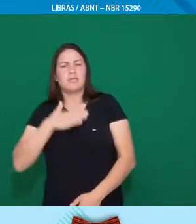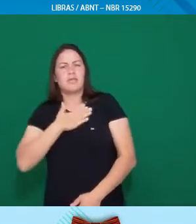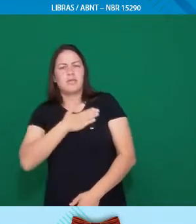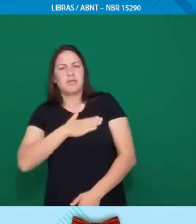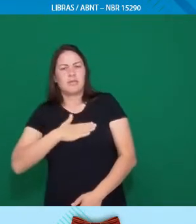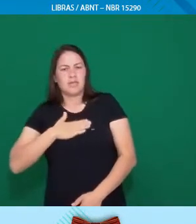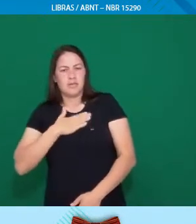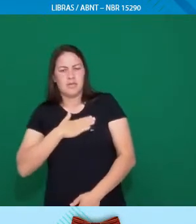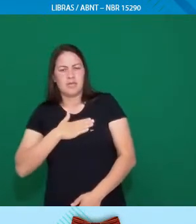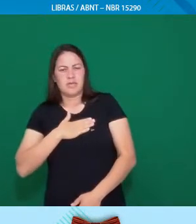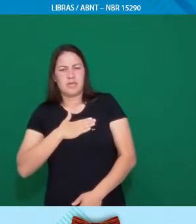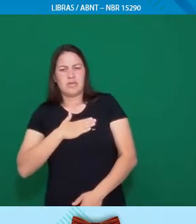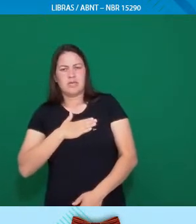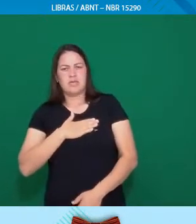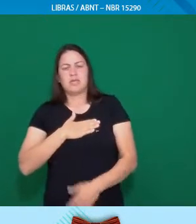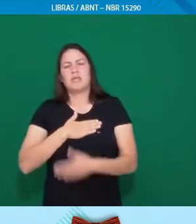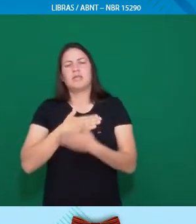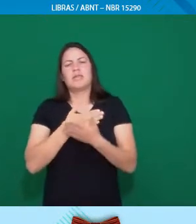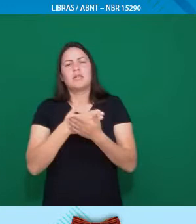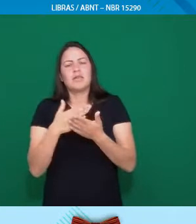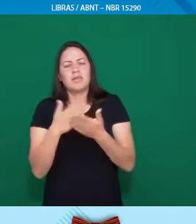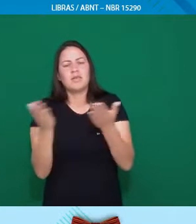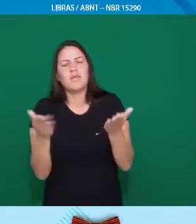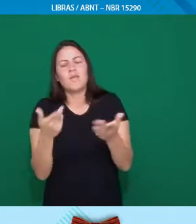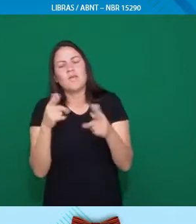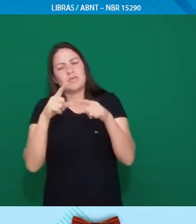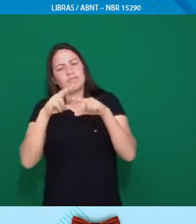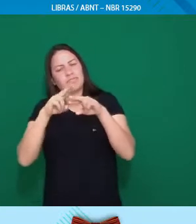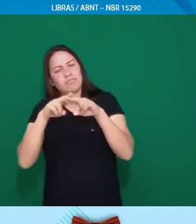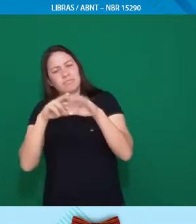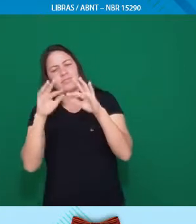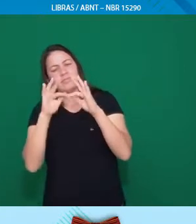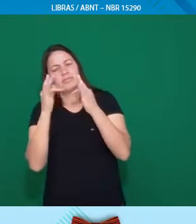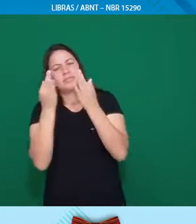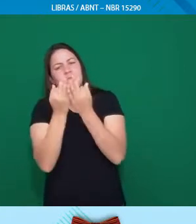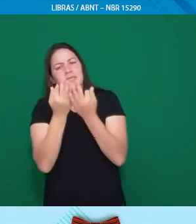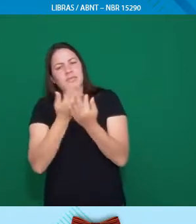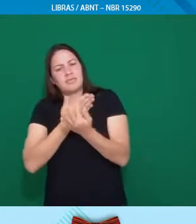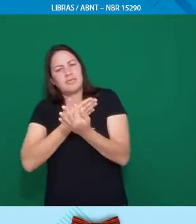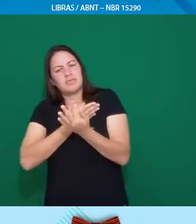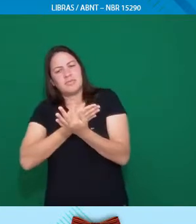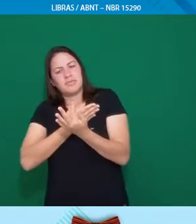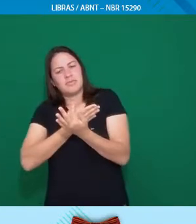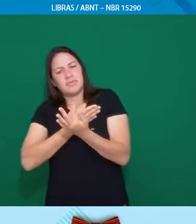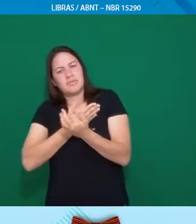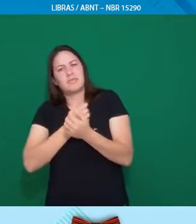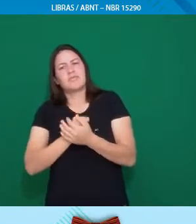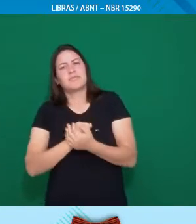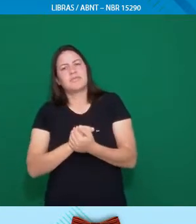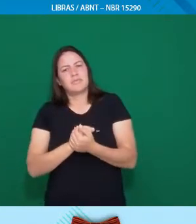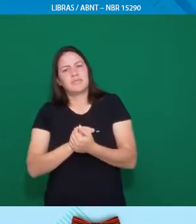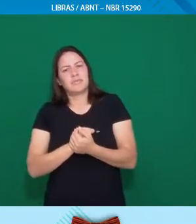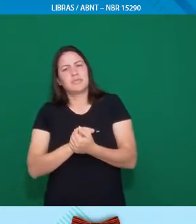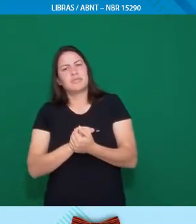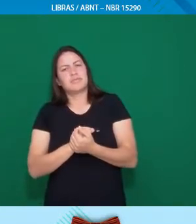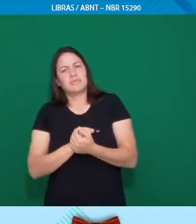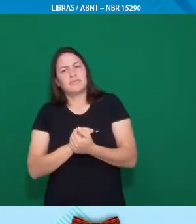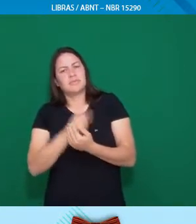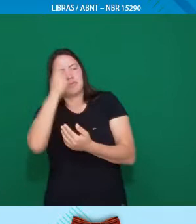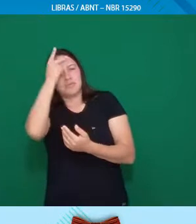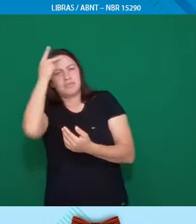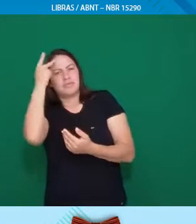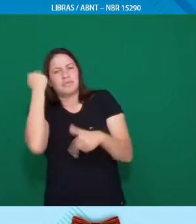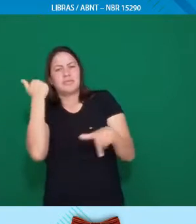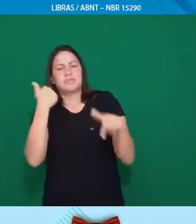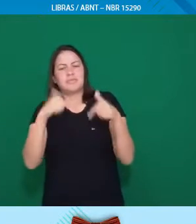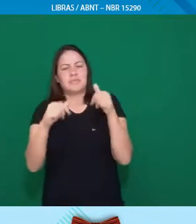gostaria inicialmente de agradecer a Marli que está aqui conosco hoje os familiares amigos que vieram prestigiar também dizer que